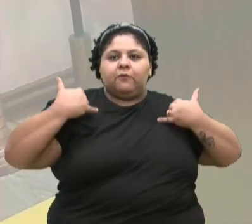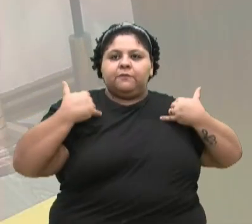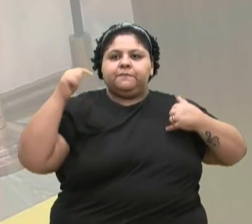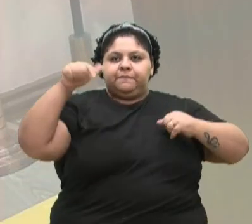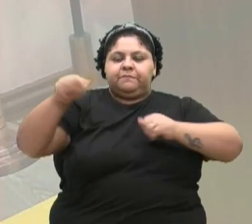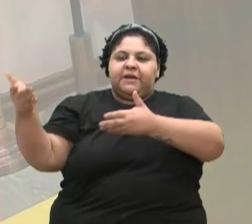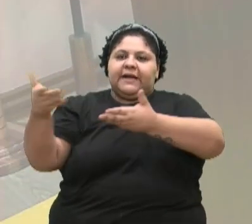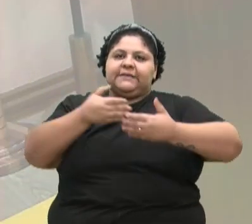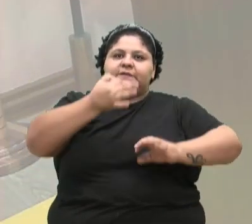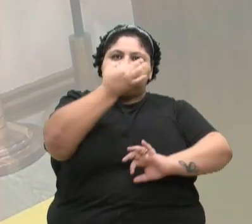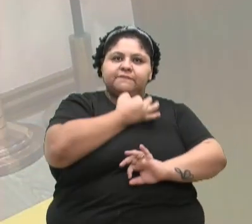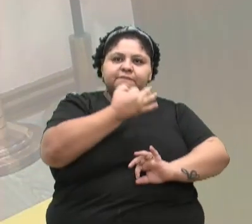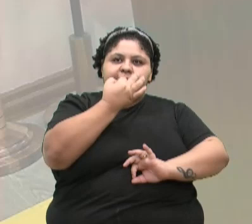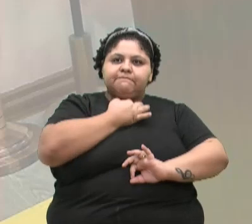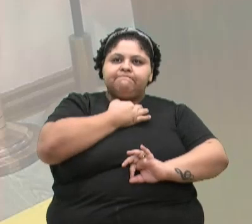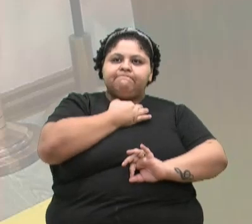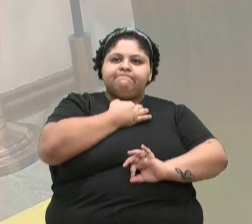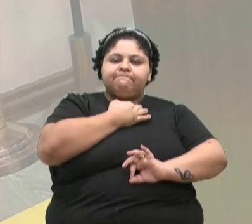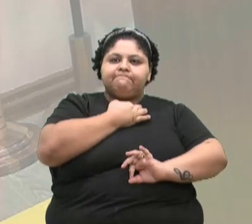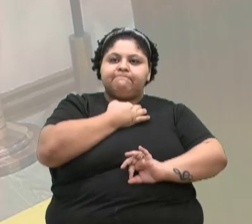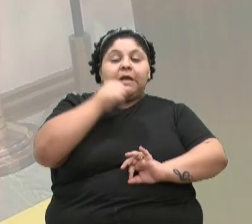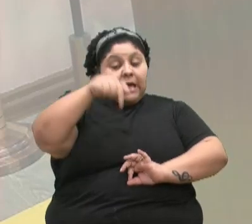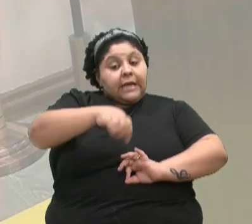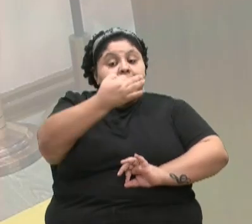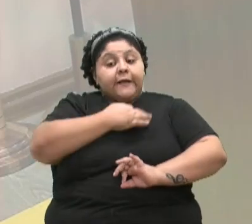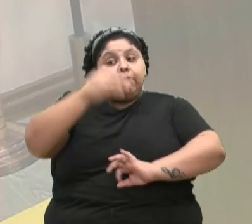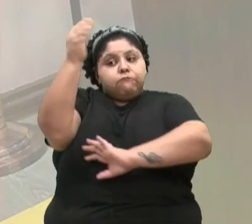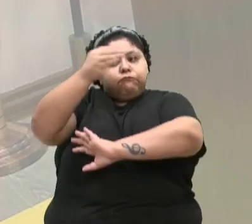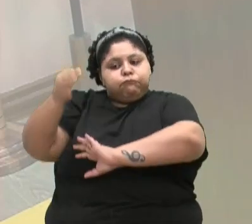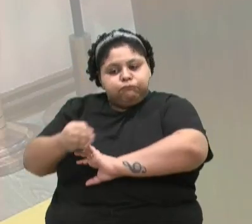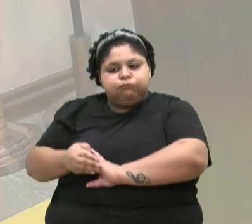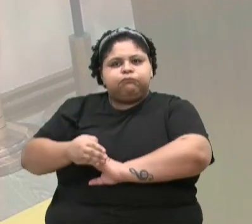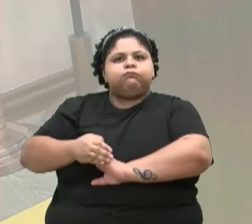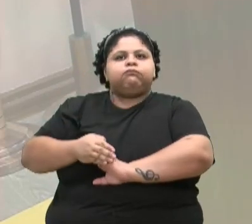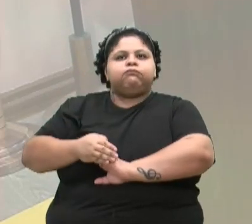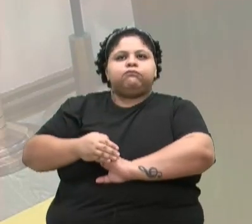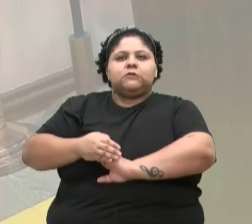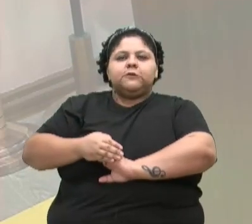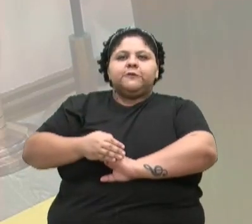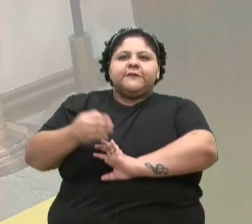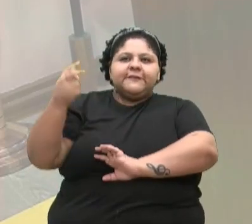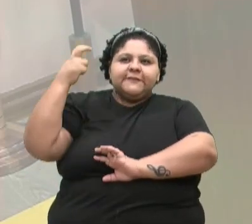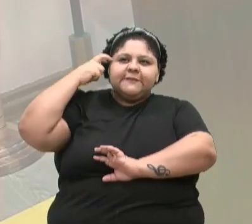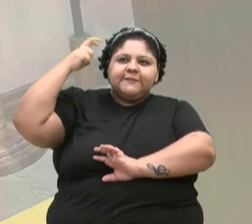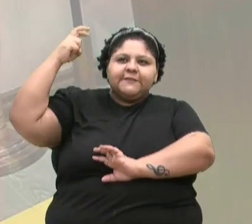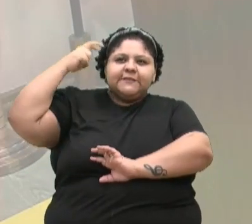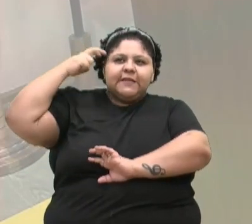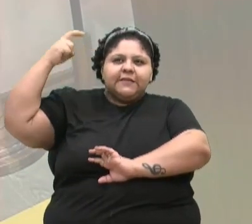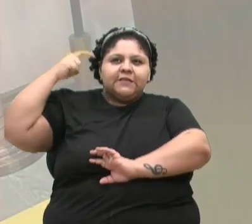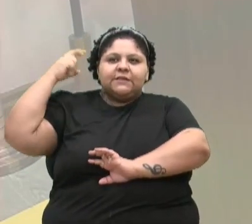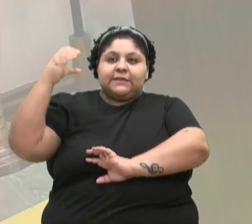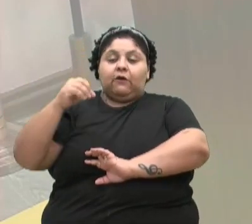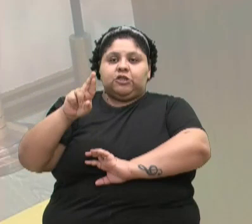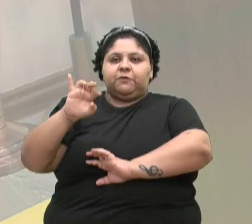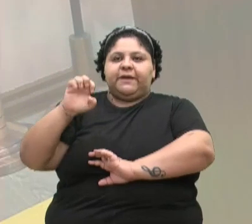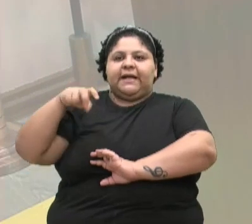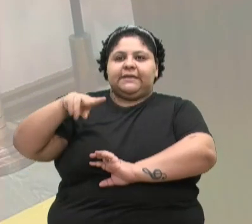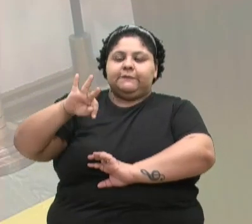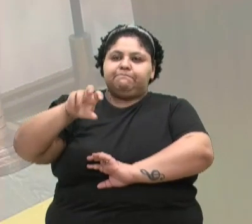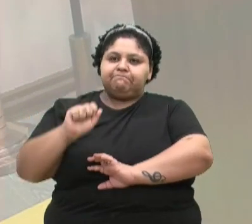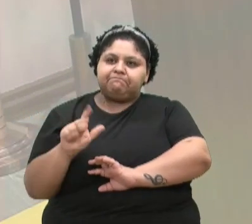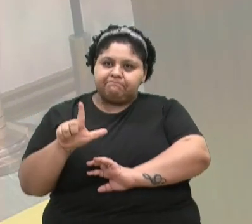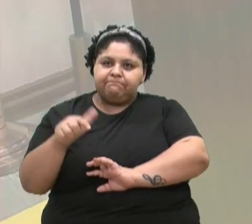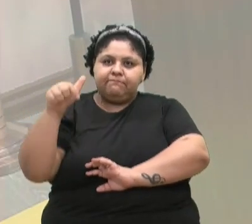por proporcionar ao Brasil e a Caxias do Sul sua expertise oriental para tão bem receber, servir e cuidar